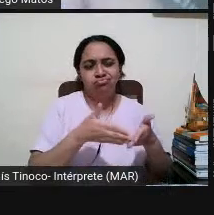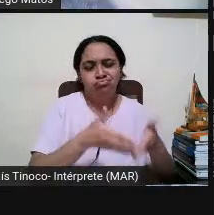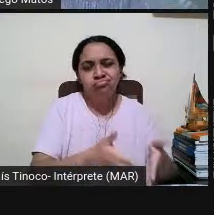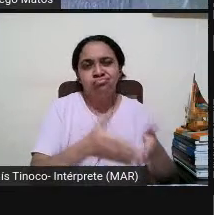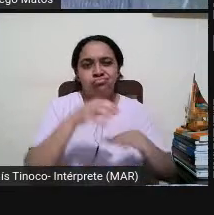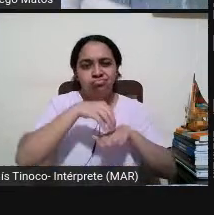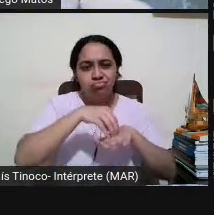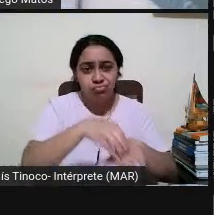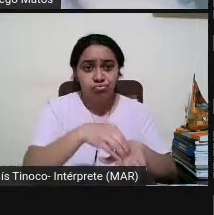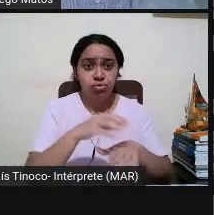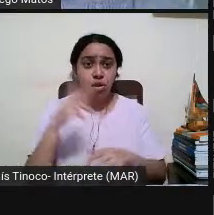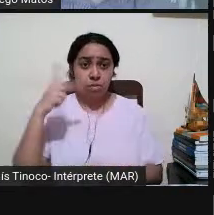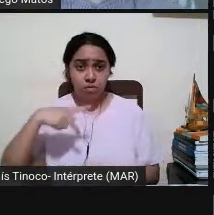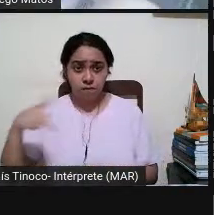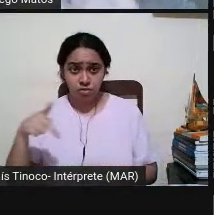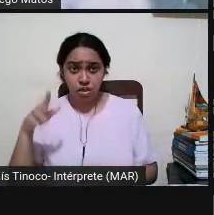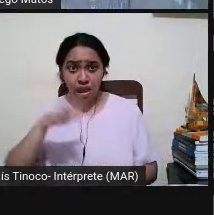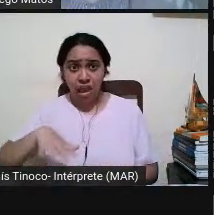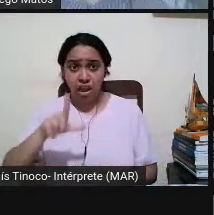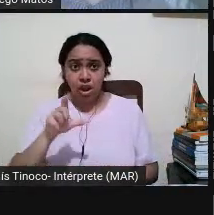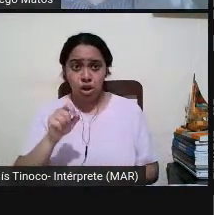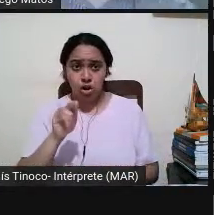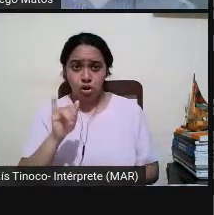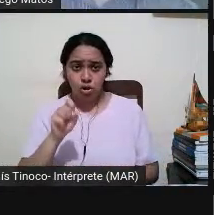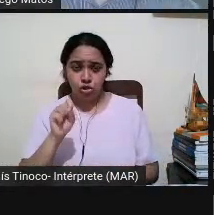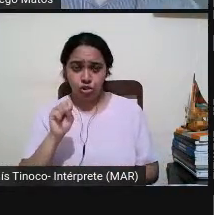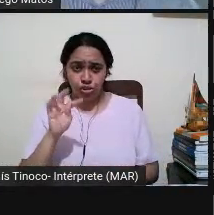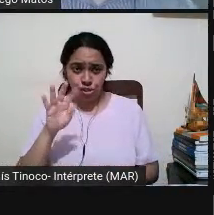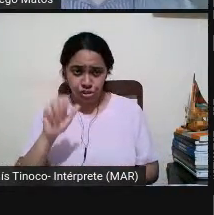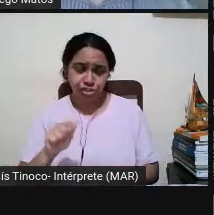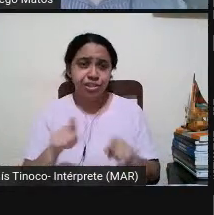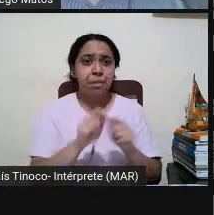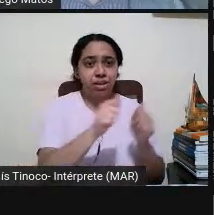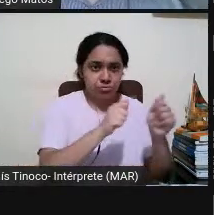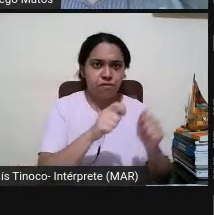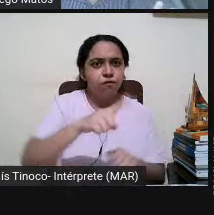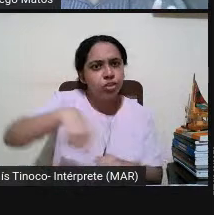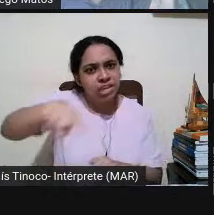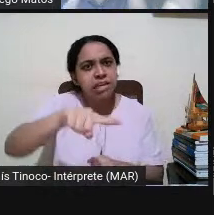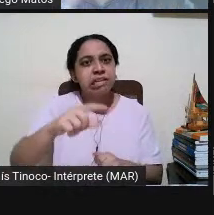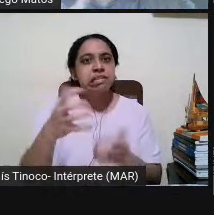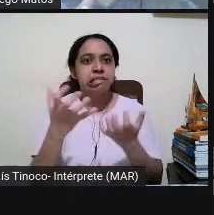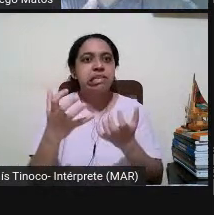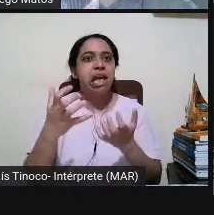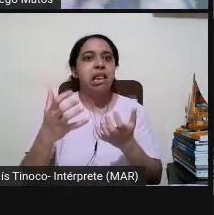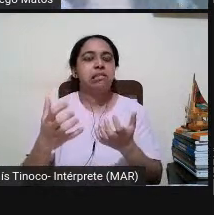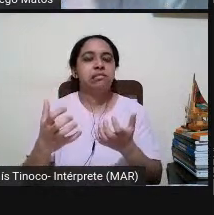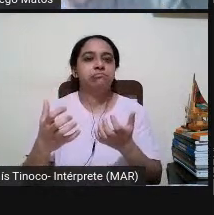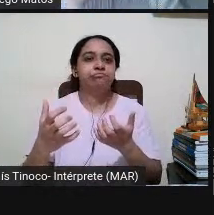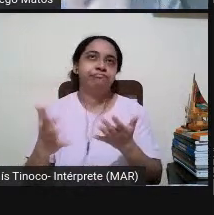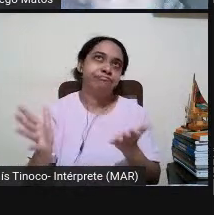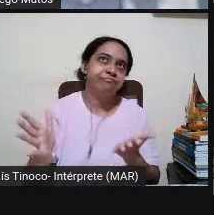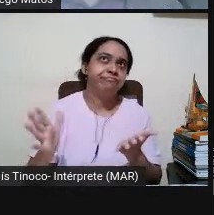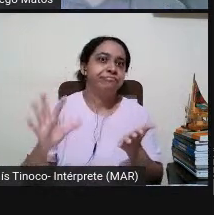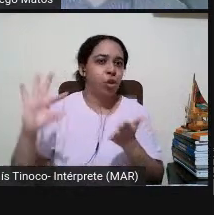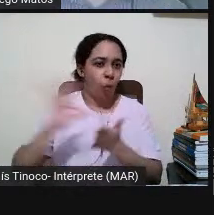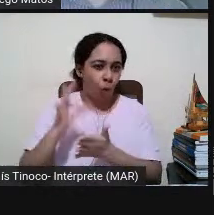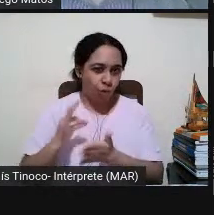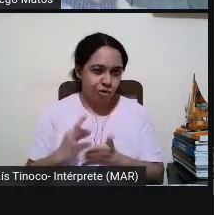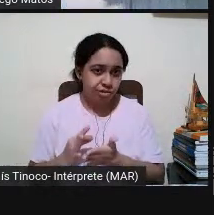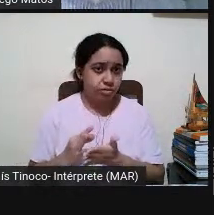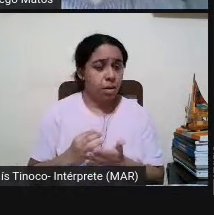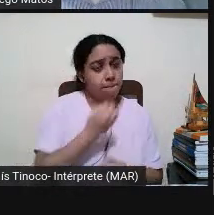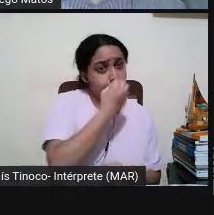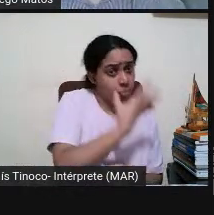professores Oi hoje para identificação Se quiserem me corrigir fique à vontade é cada um tem suas vantagens e